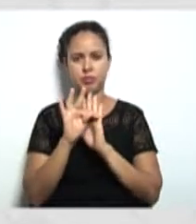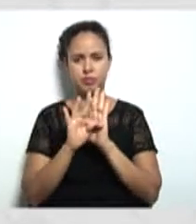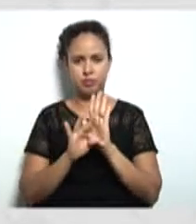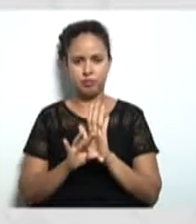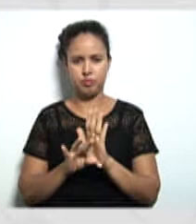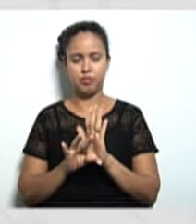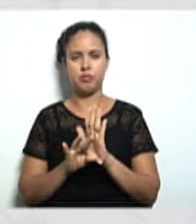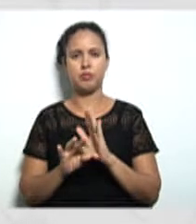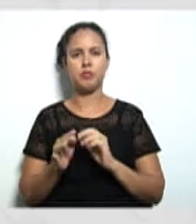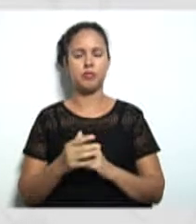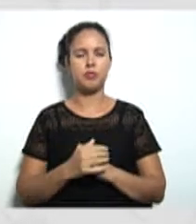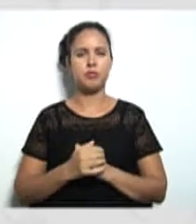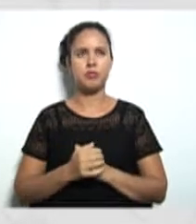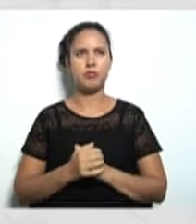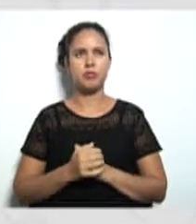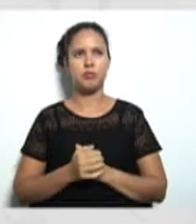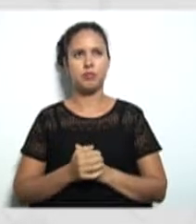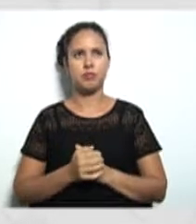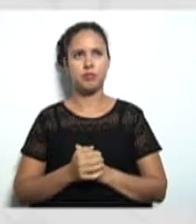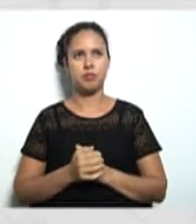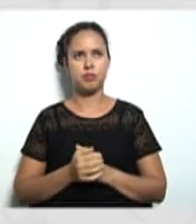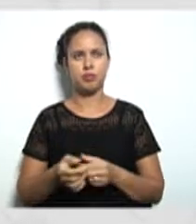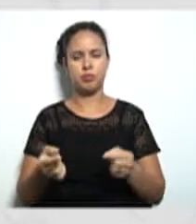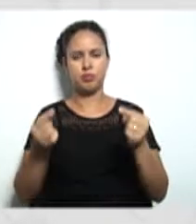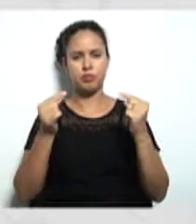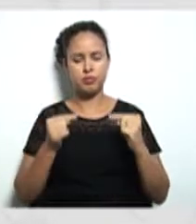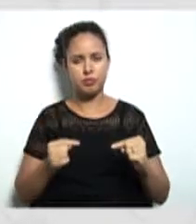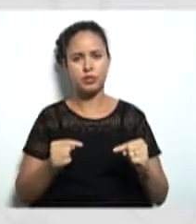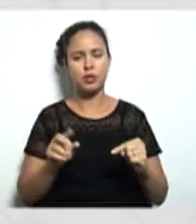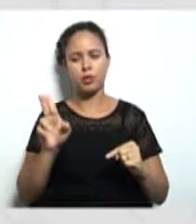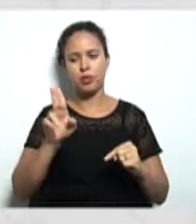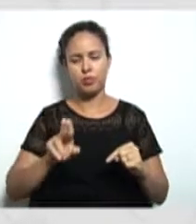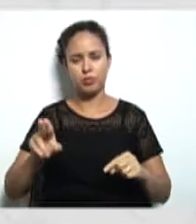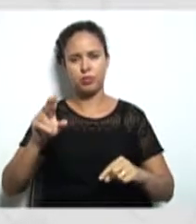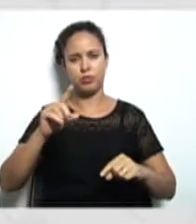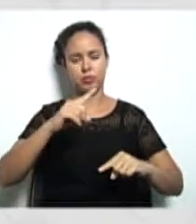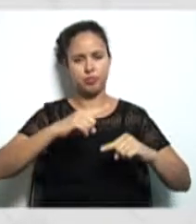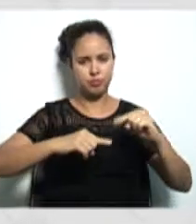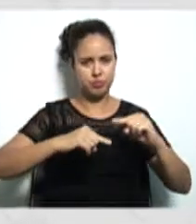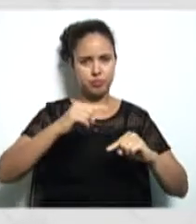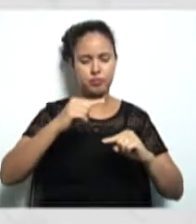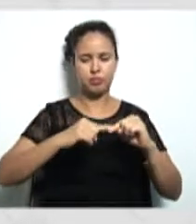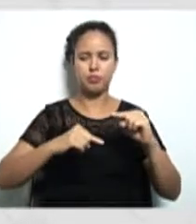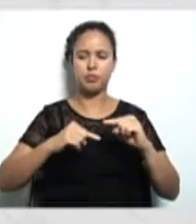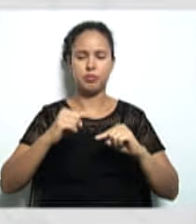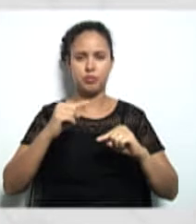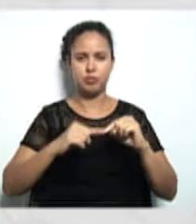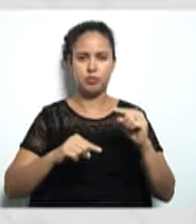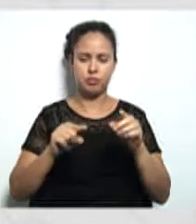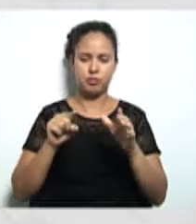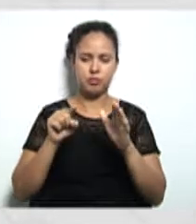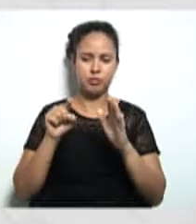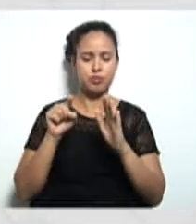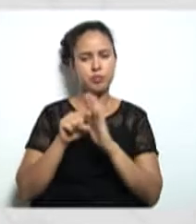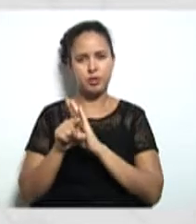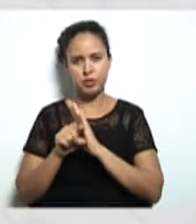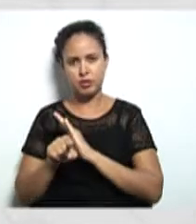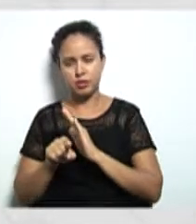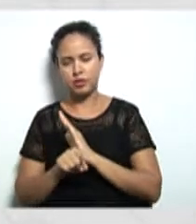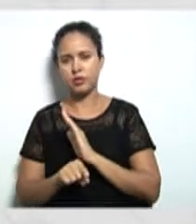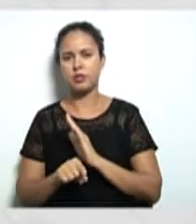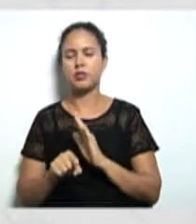uma síntese. Utiliza-se de instrumentos de coleta de dados, lembra que a gente falou? Questionário,